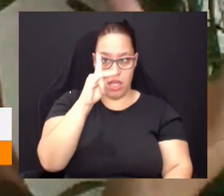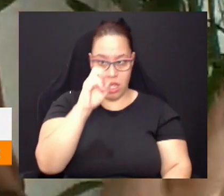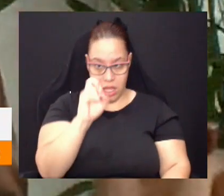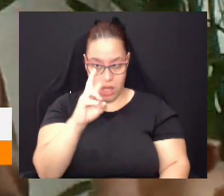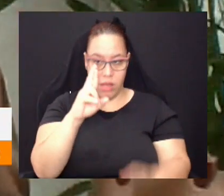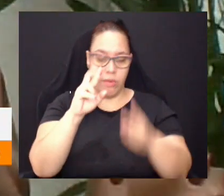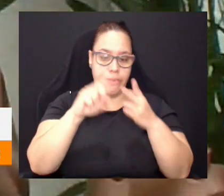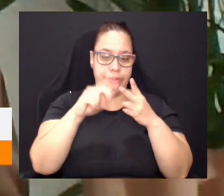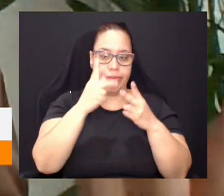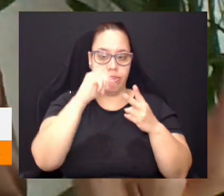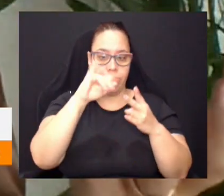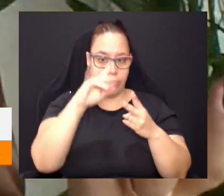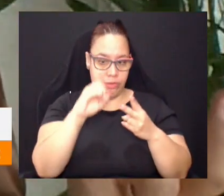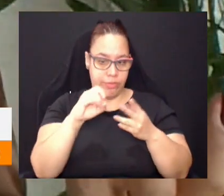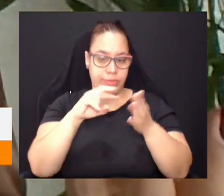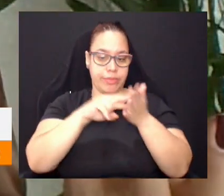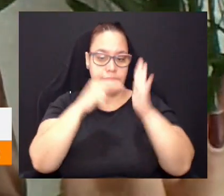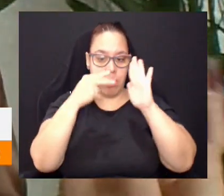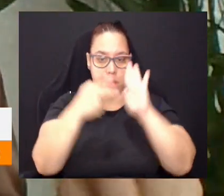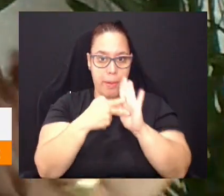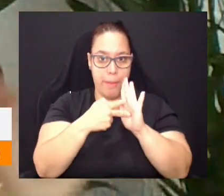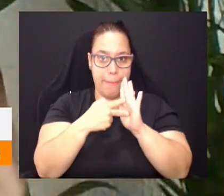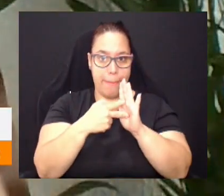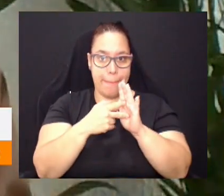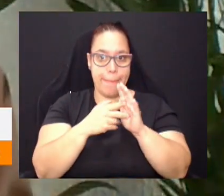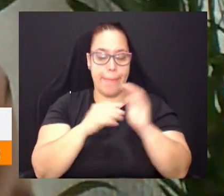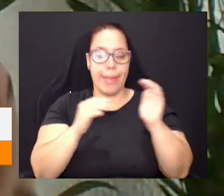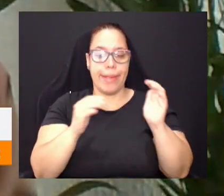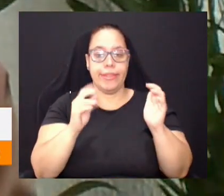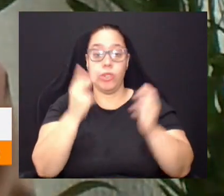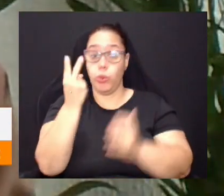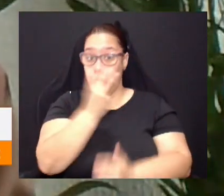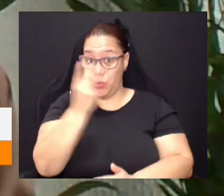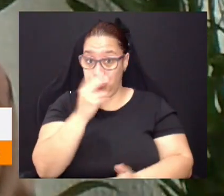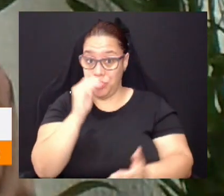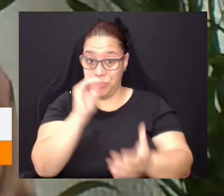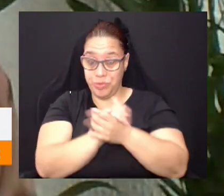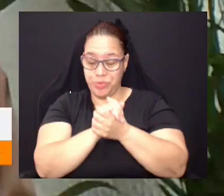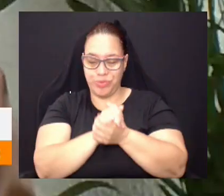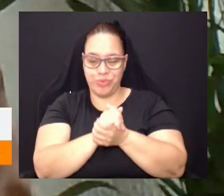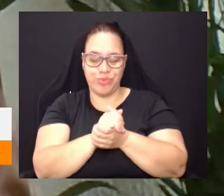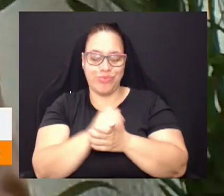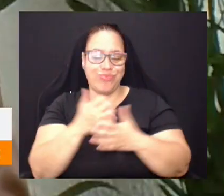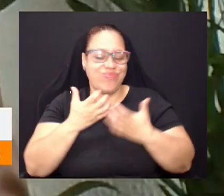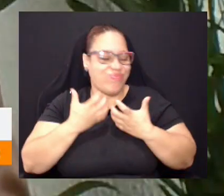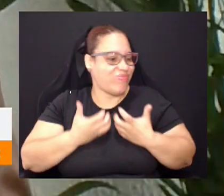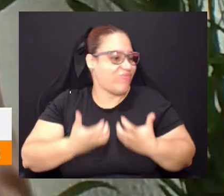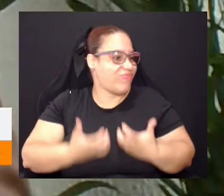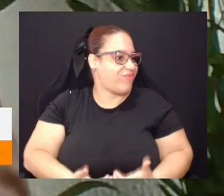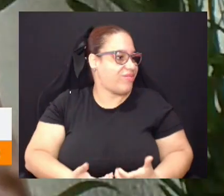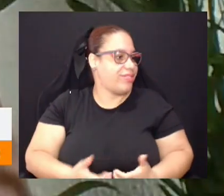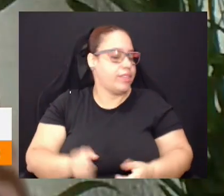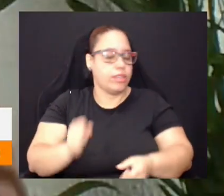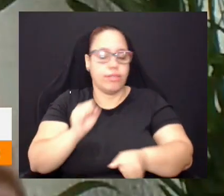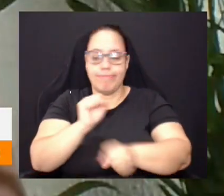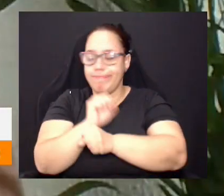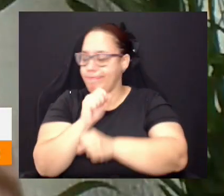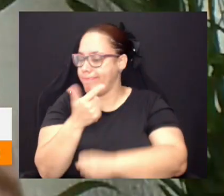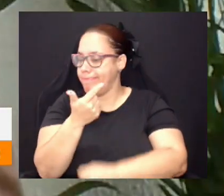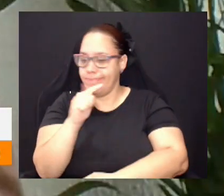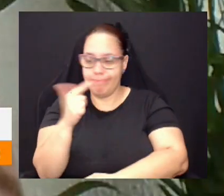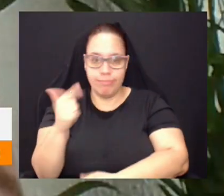às vezes os dois do casal estão sobrecarregados e não há essas micropausas, não há